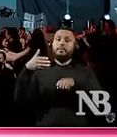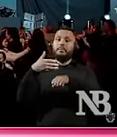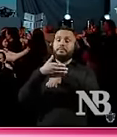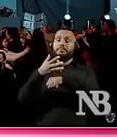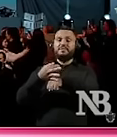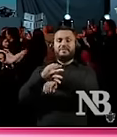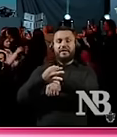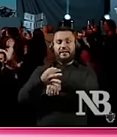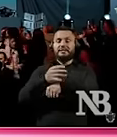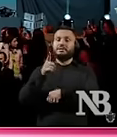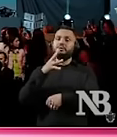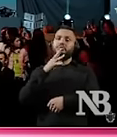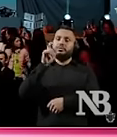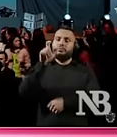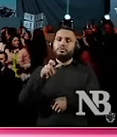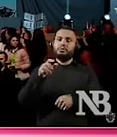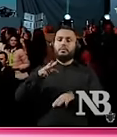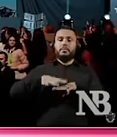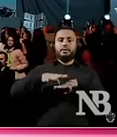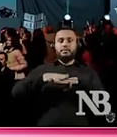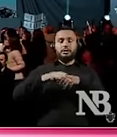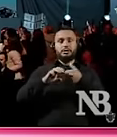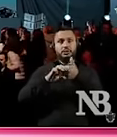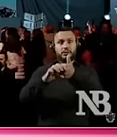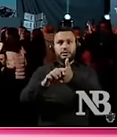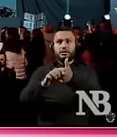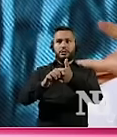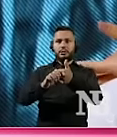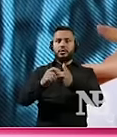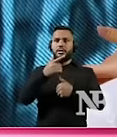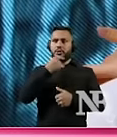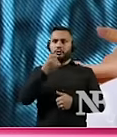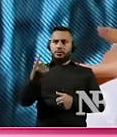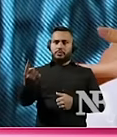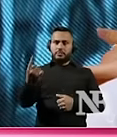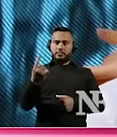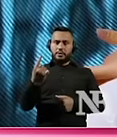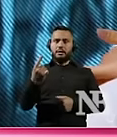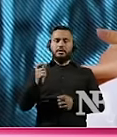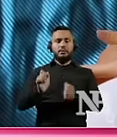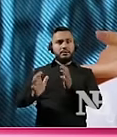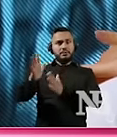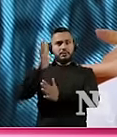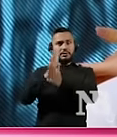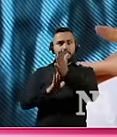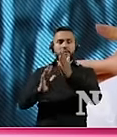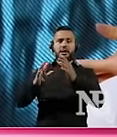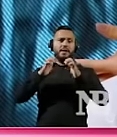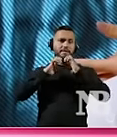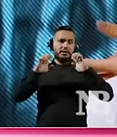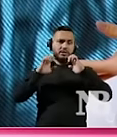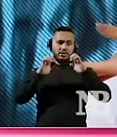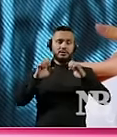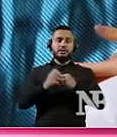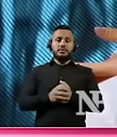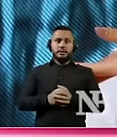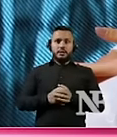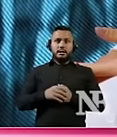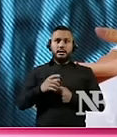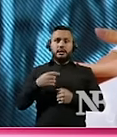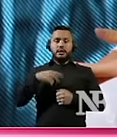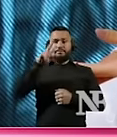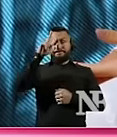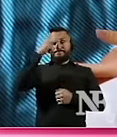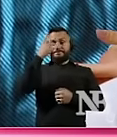matemático cristão que chega para ele e começa a ministrar e falar coisas no coração dele, e ele volta ao que ele